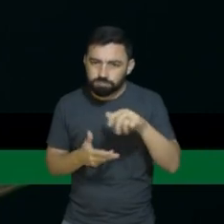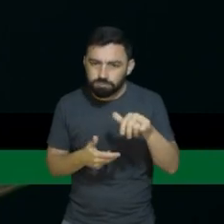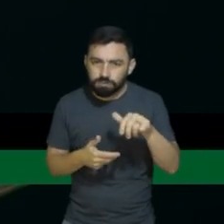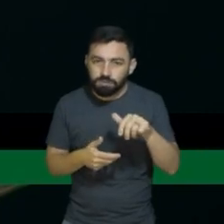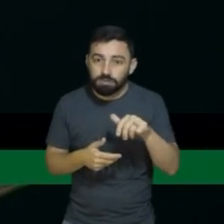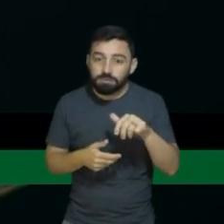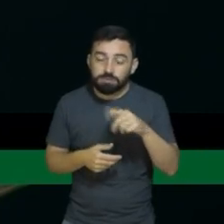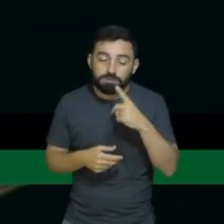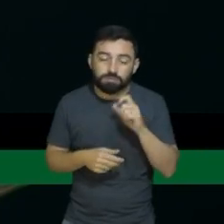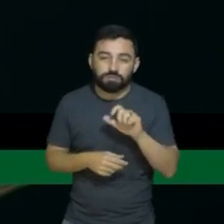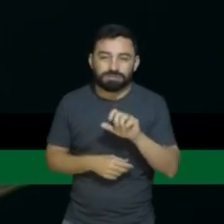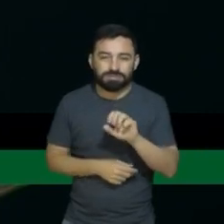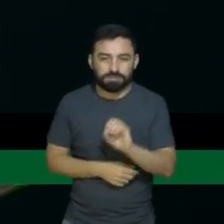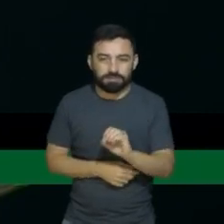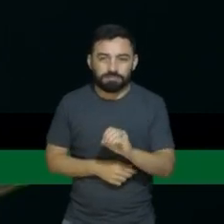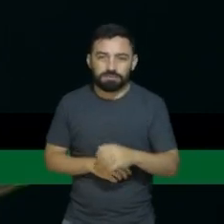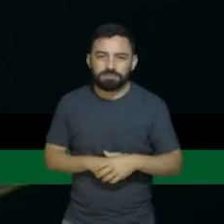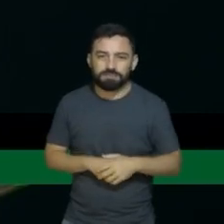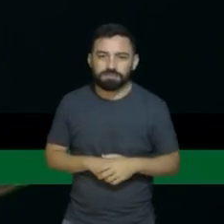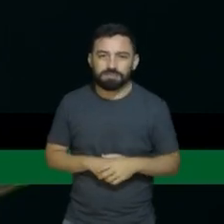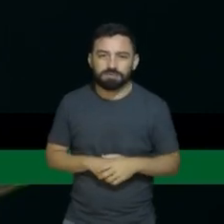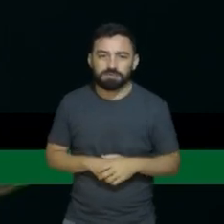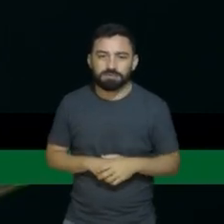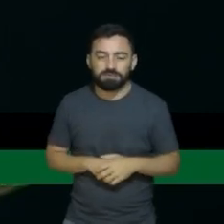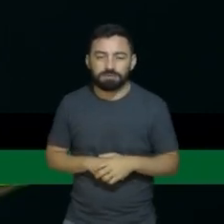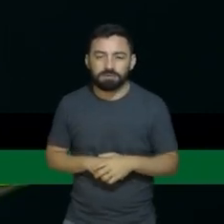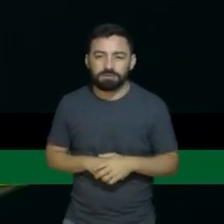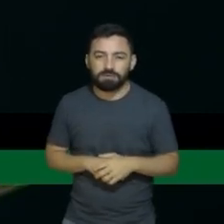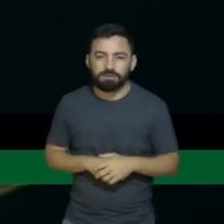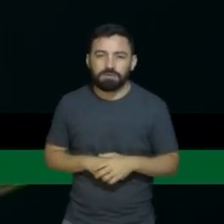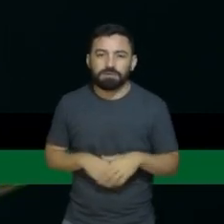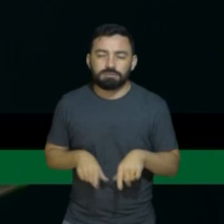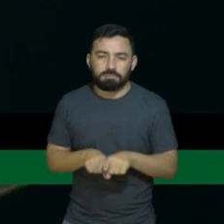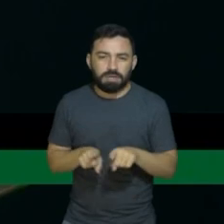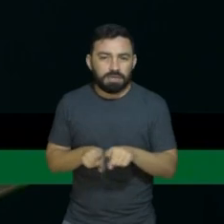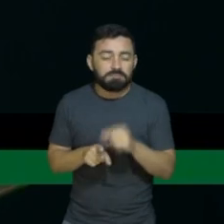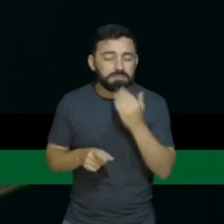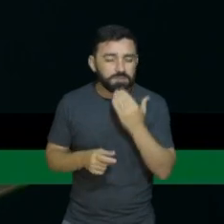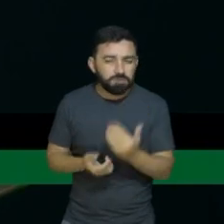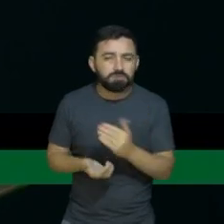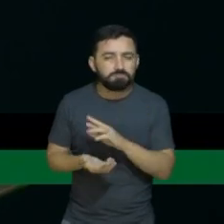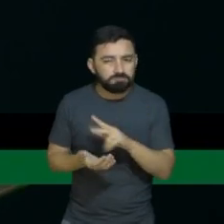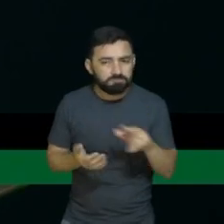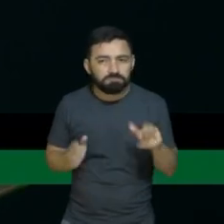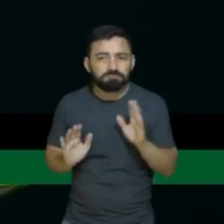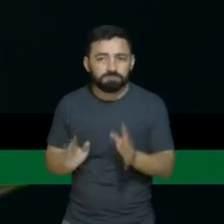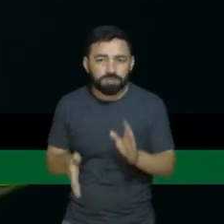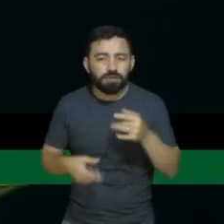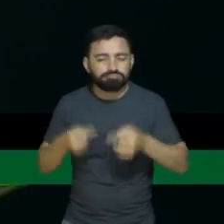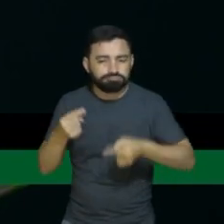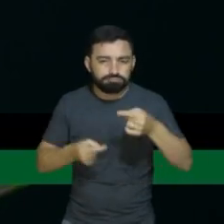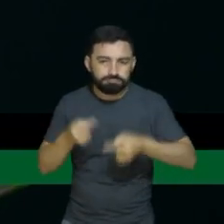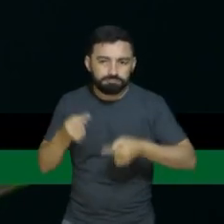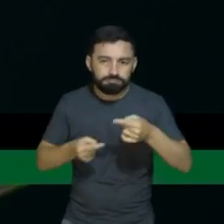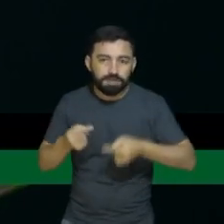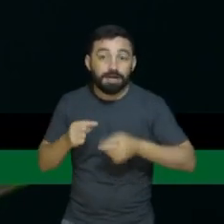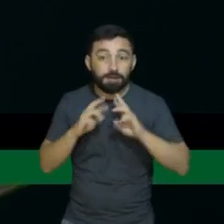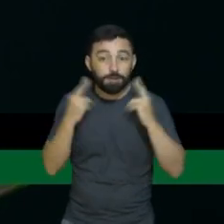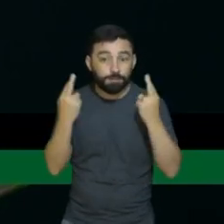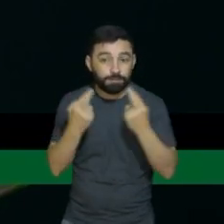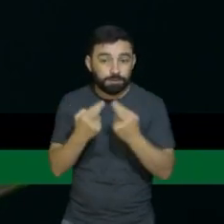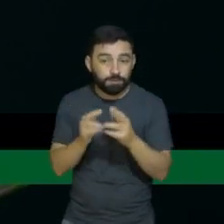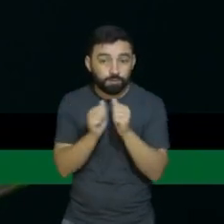zero. Trago aqui algumas demandas que também foram debatidas aqui na nossa reunião junto